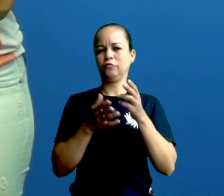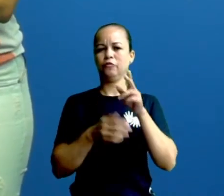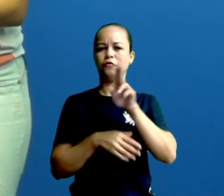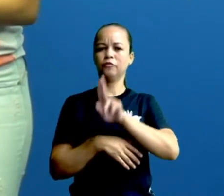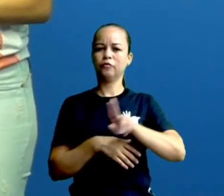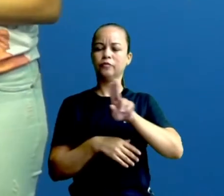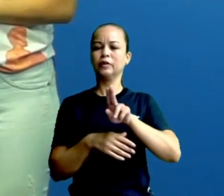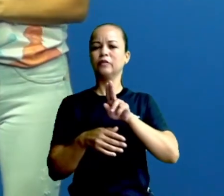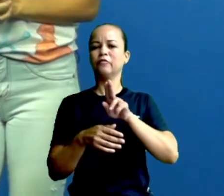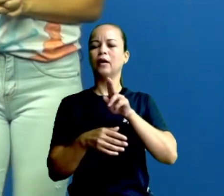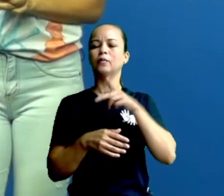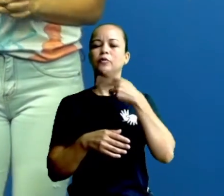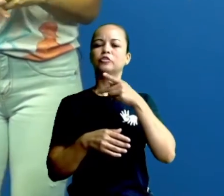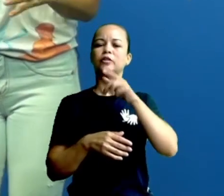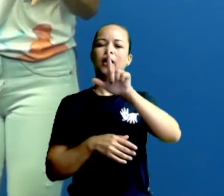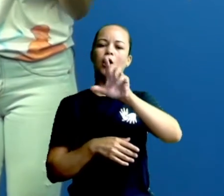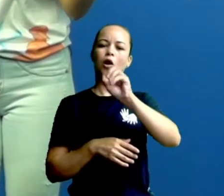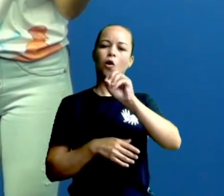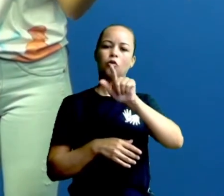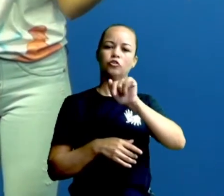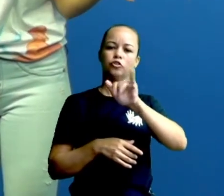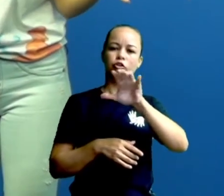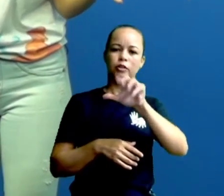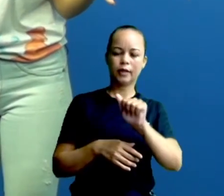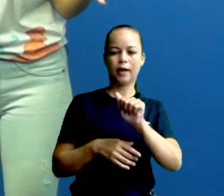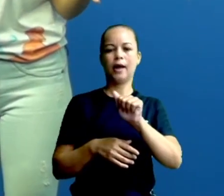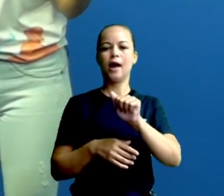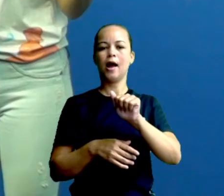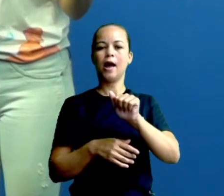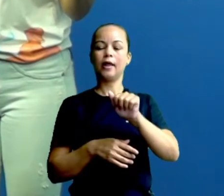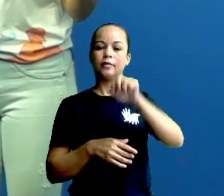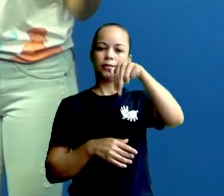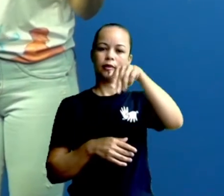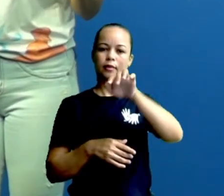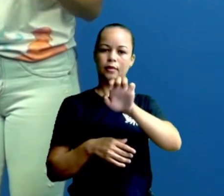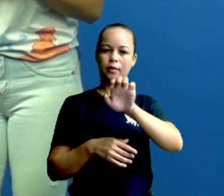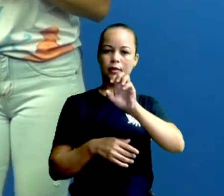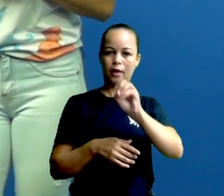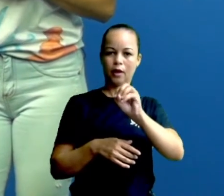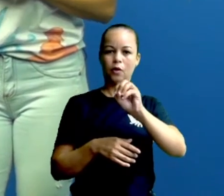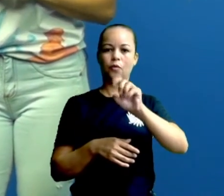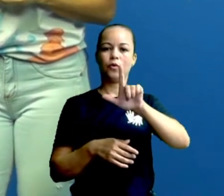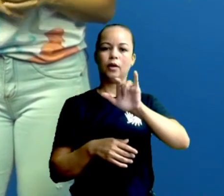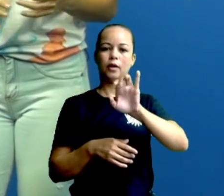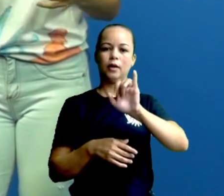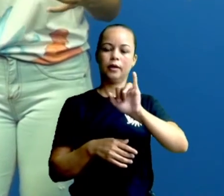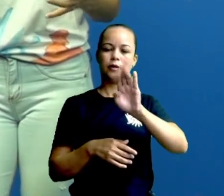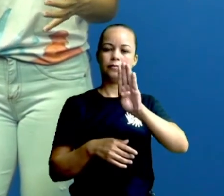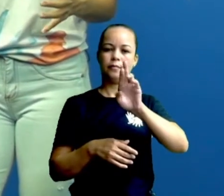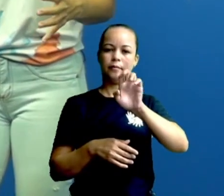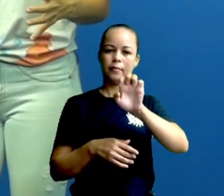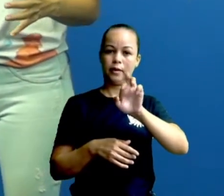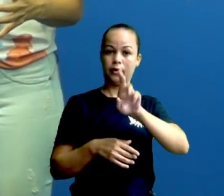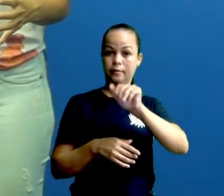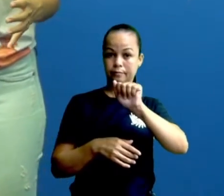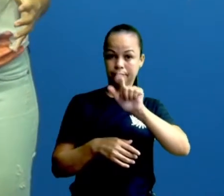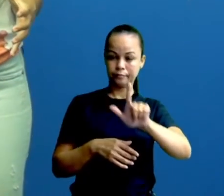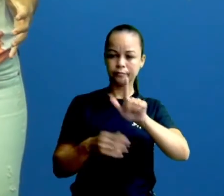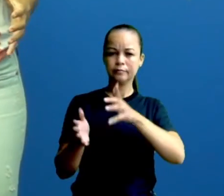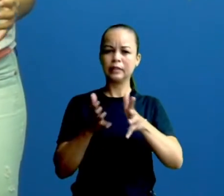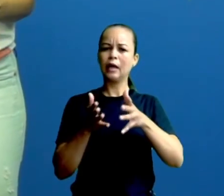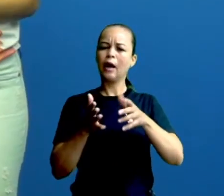lógica neoliberal, dentro dessa lógica, a pesquisa ela deve ser feita a partir